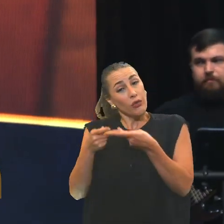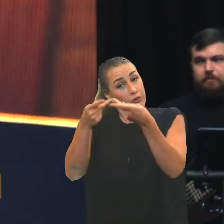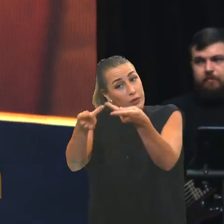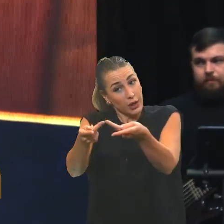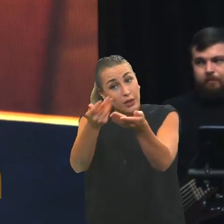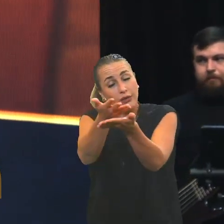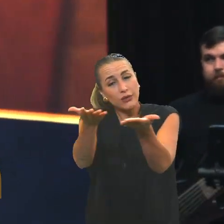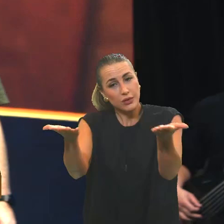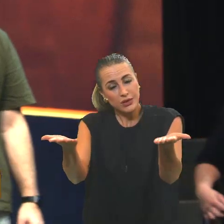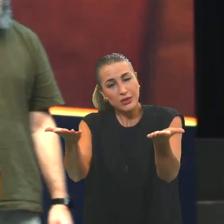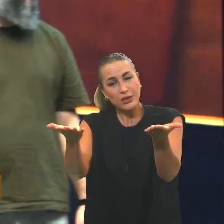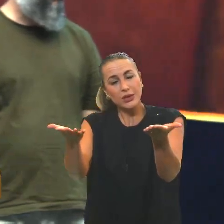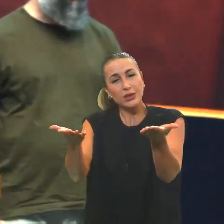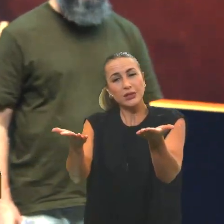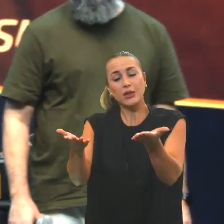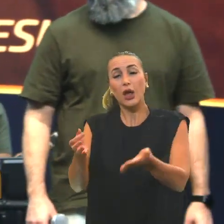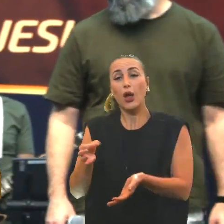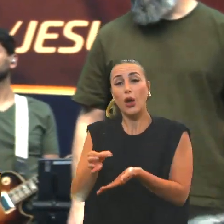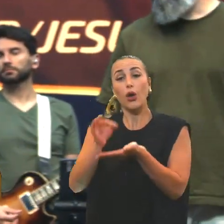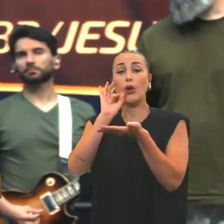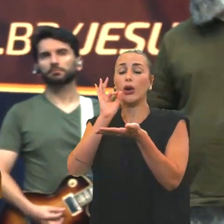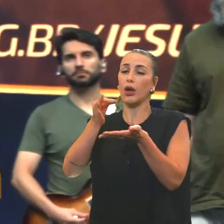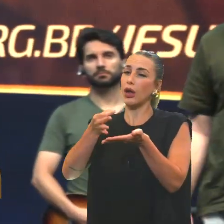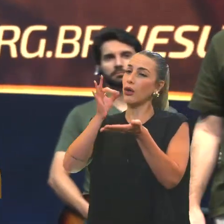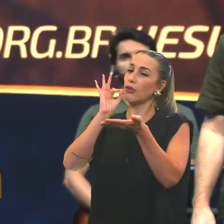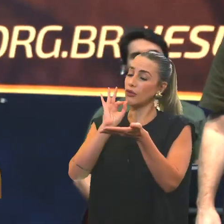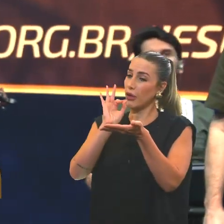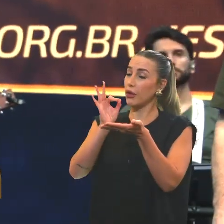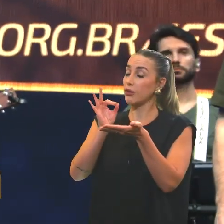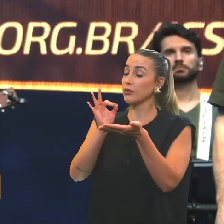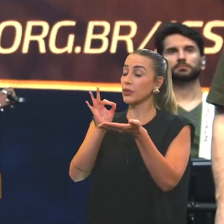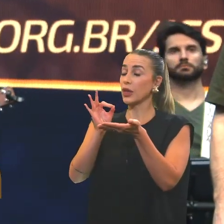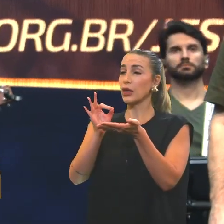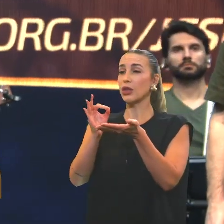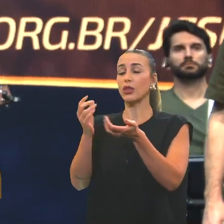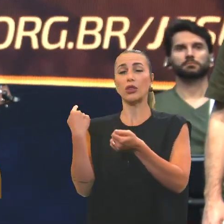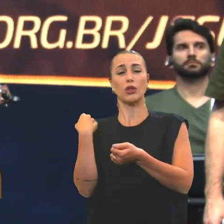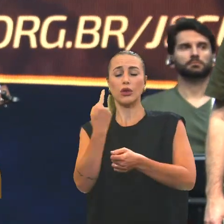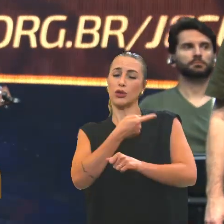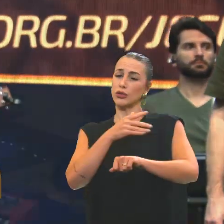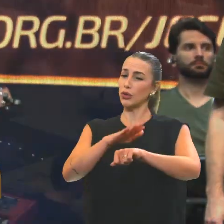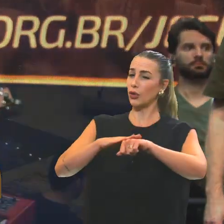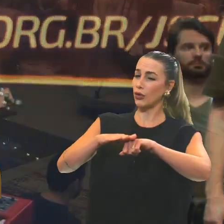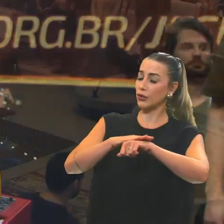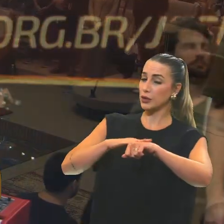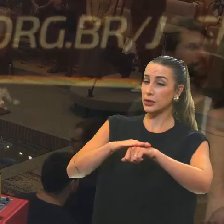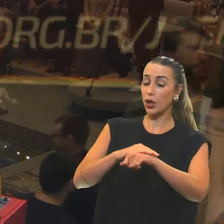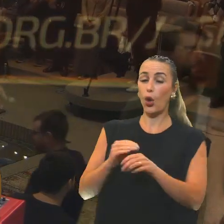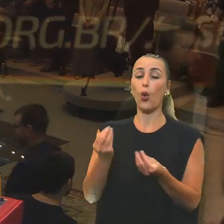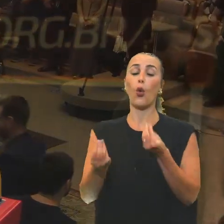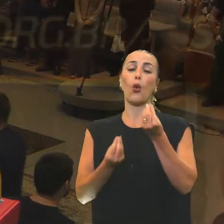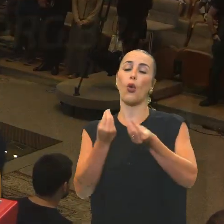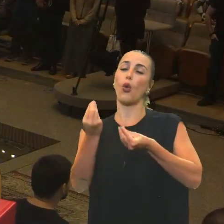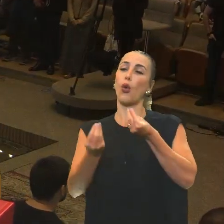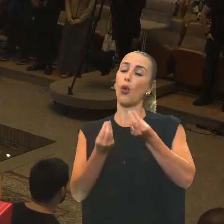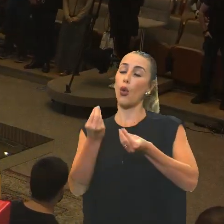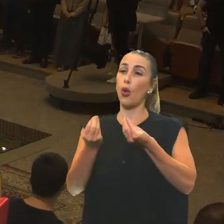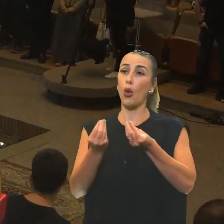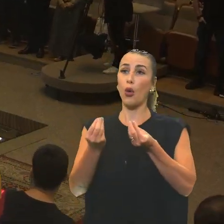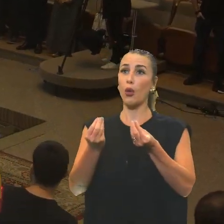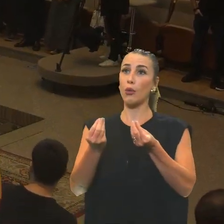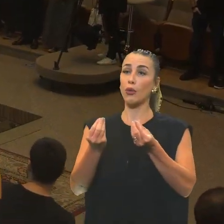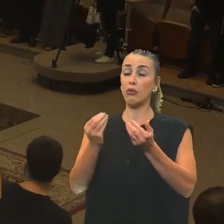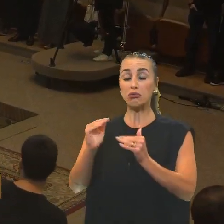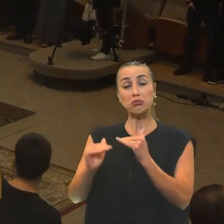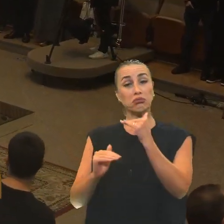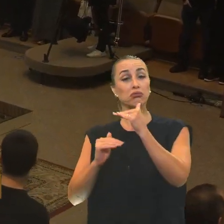café, te ajudar a dar novos passos com Jesus e com a igreja daqui para frente, tá bom? Então a gente vai orar agora, pedindo a bênção de